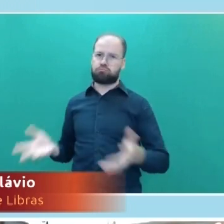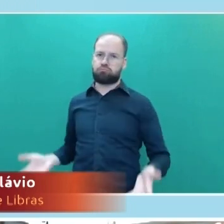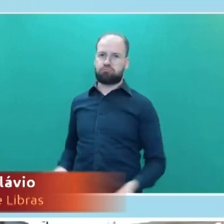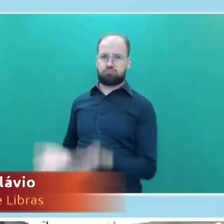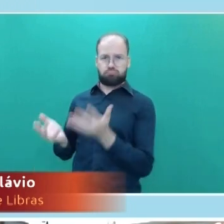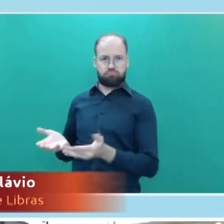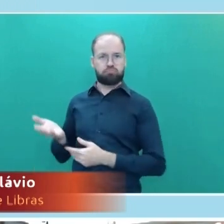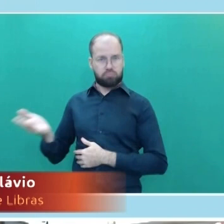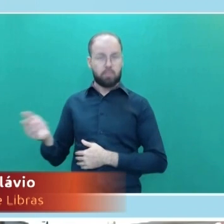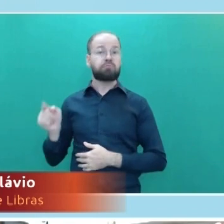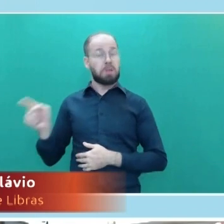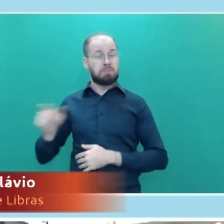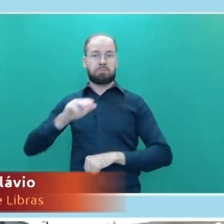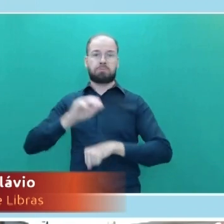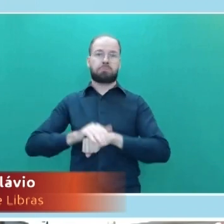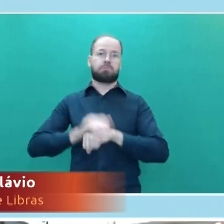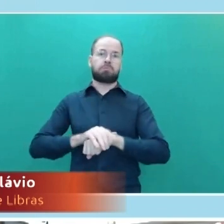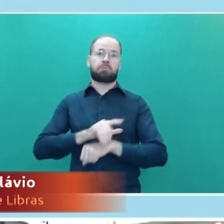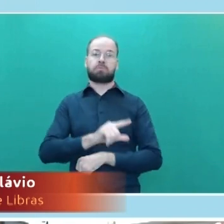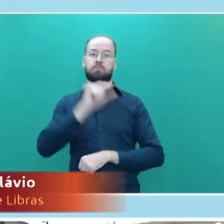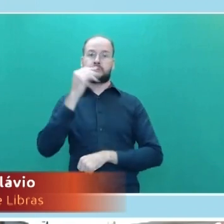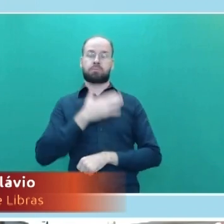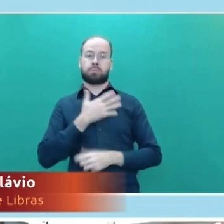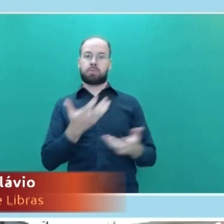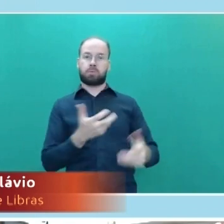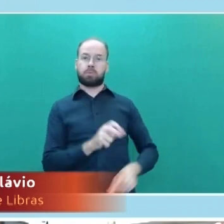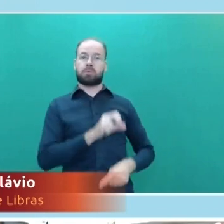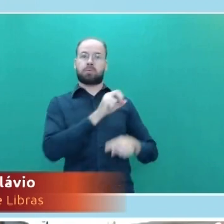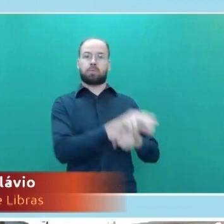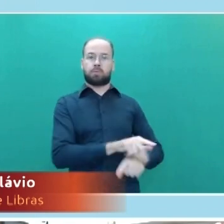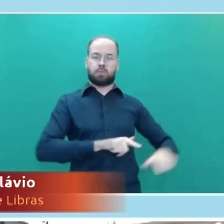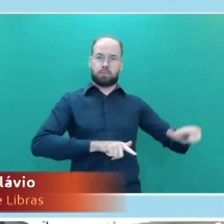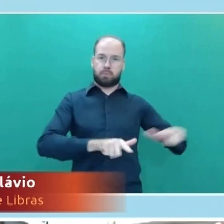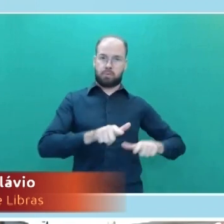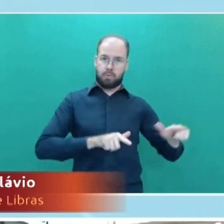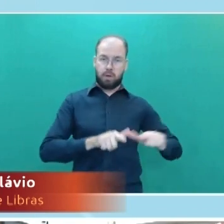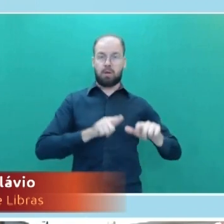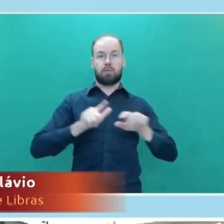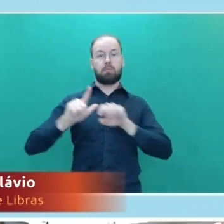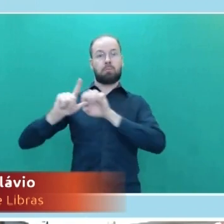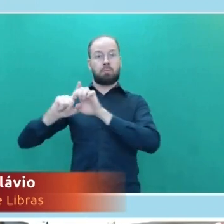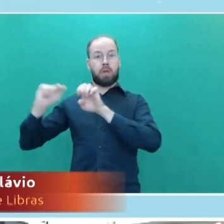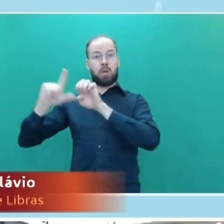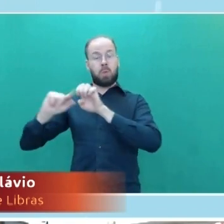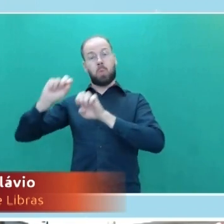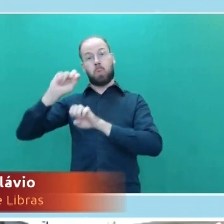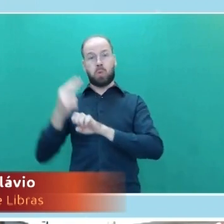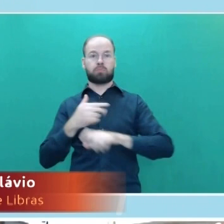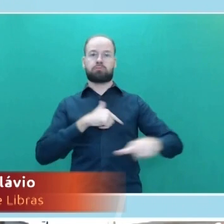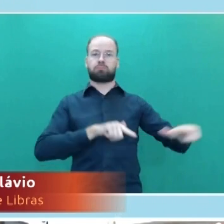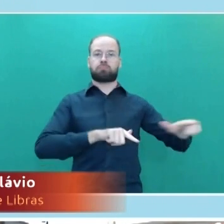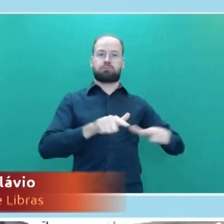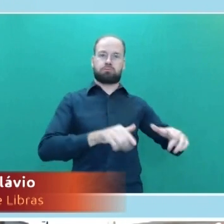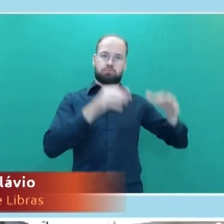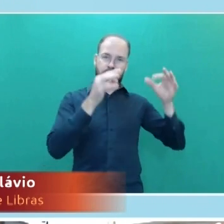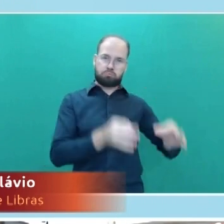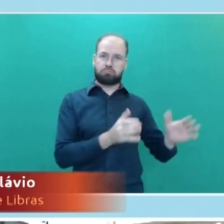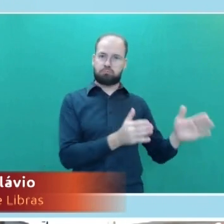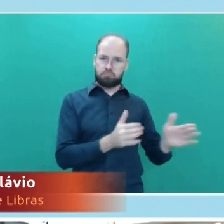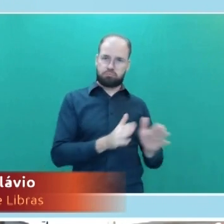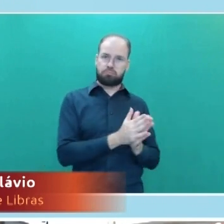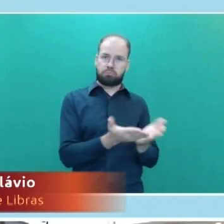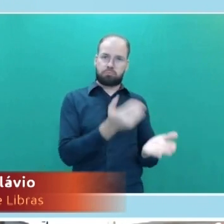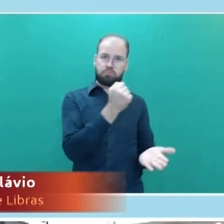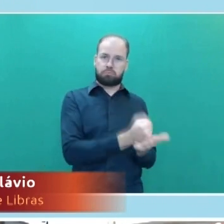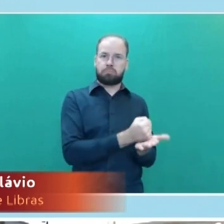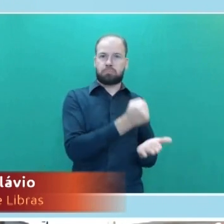ela vai querer se lançar no mercado como um pequeno empreendedor ou como um trabalhador carteira assinada. Então, aí